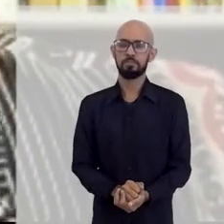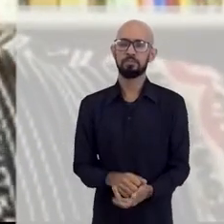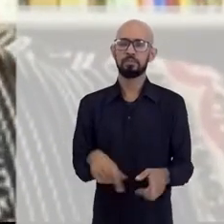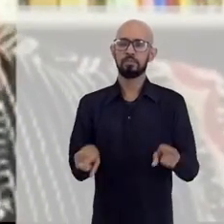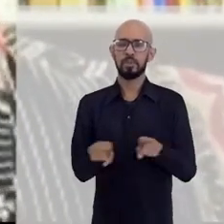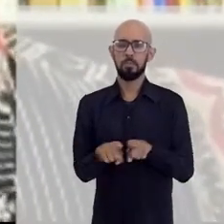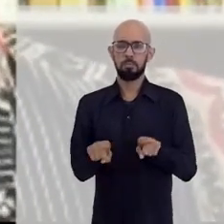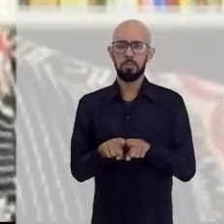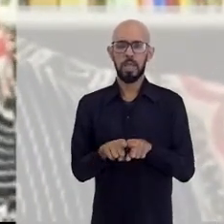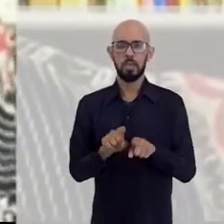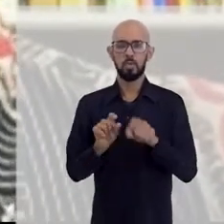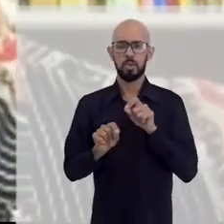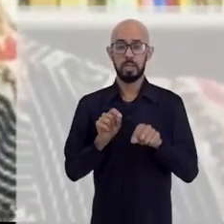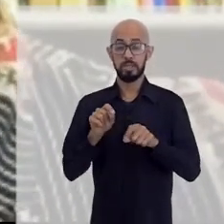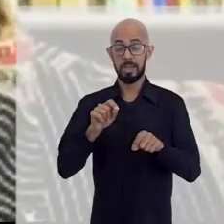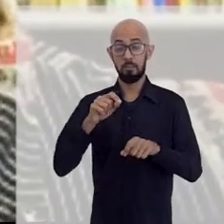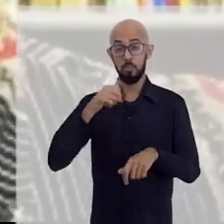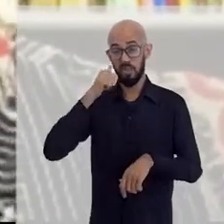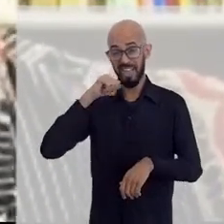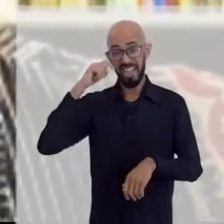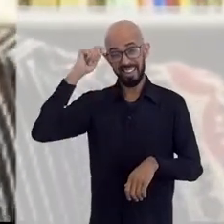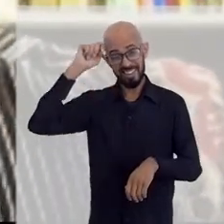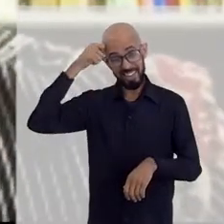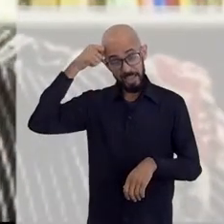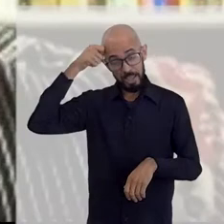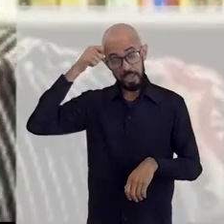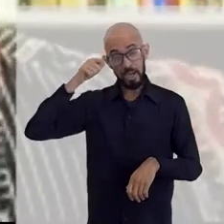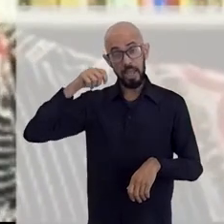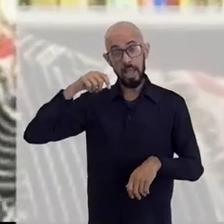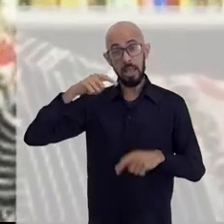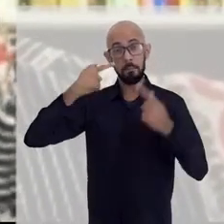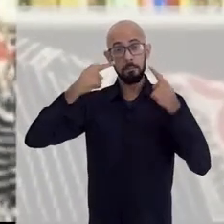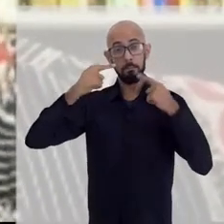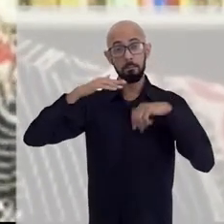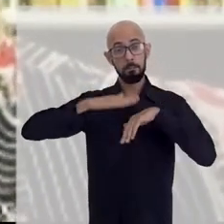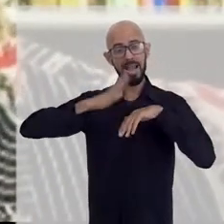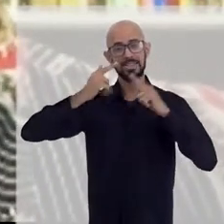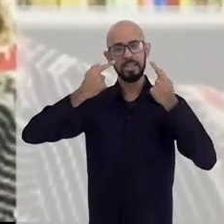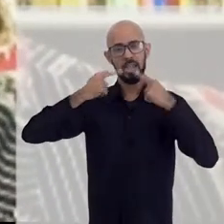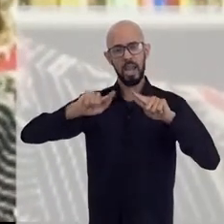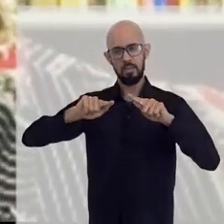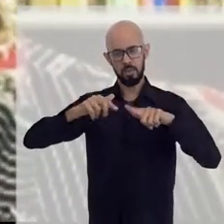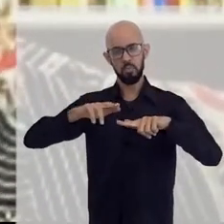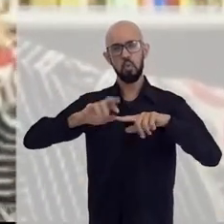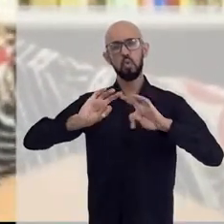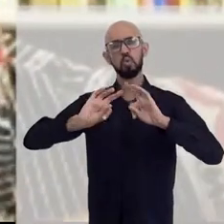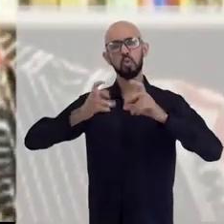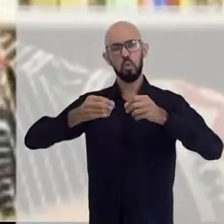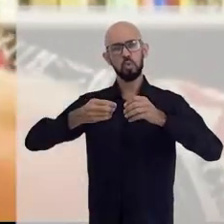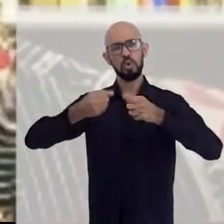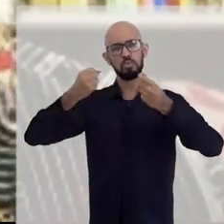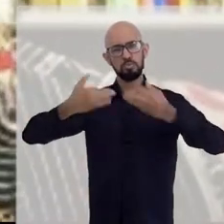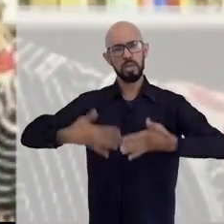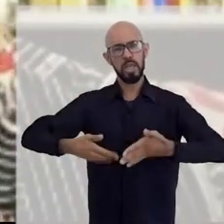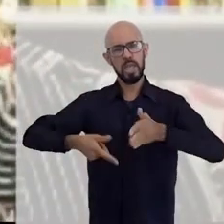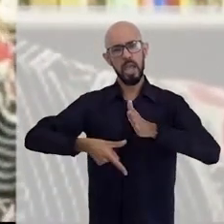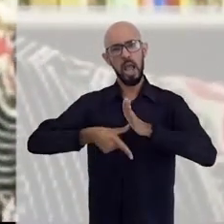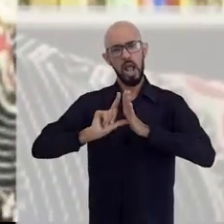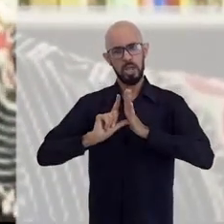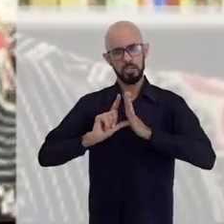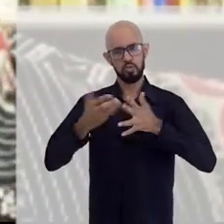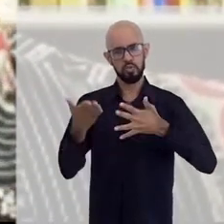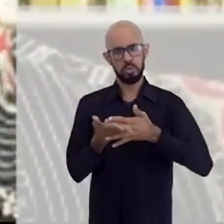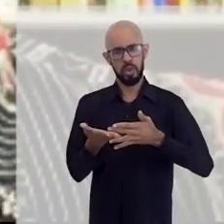E, por outro lado, o fato de ser mulher negra ainda é mais grave por conta daquela questão que eu coloquei no primeiro bloco, inicialmente, falando